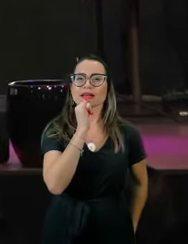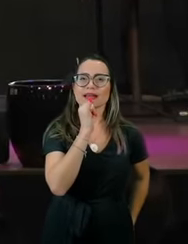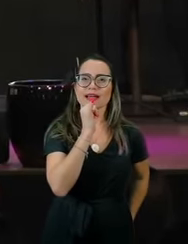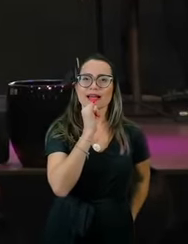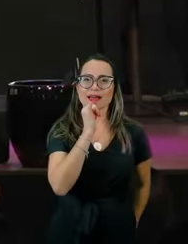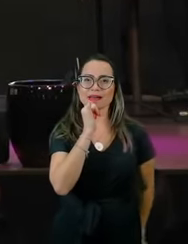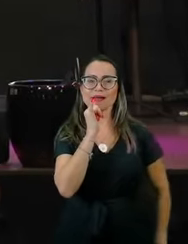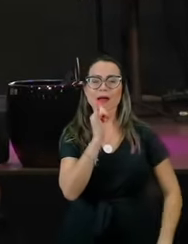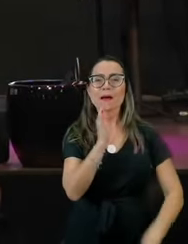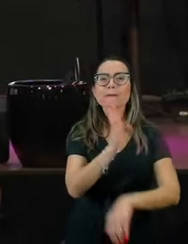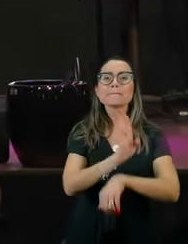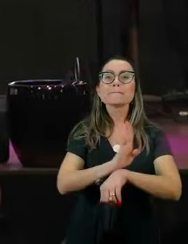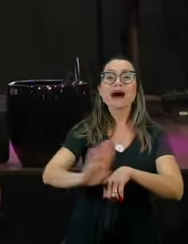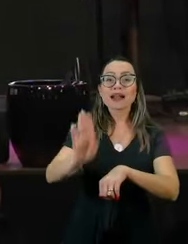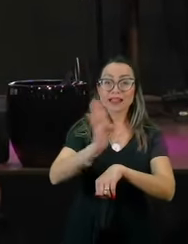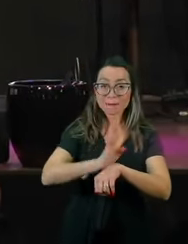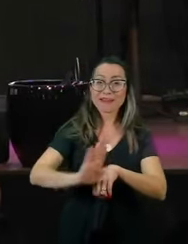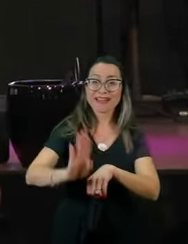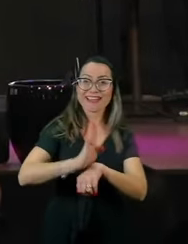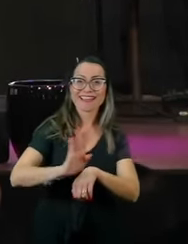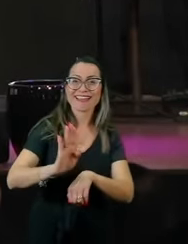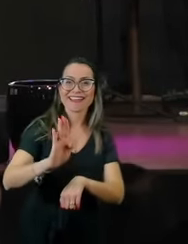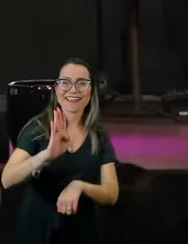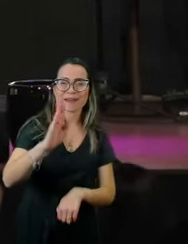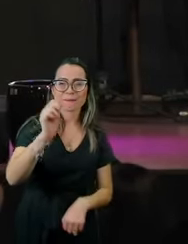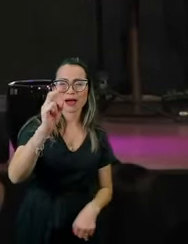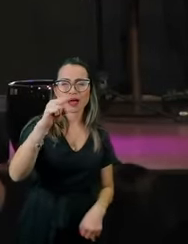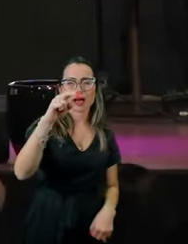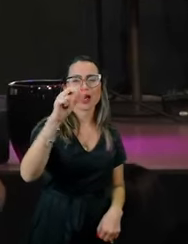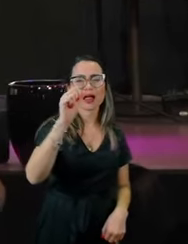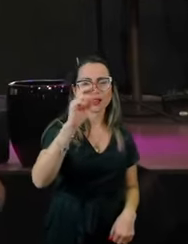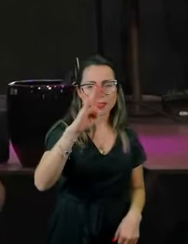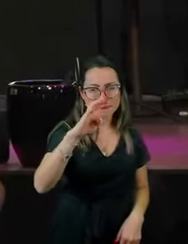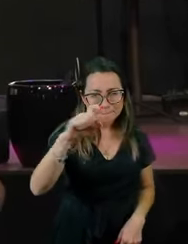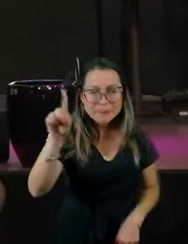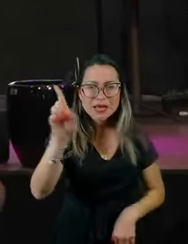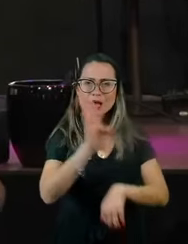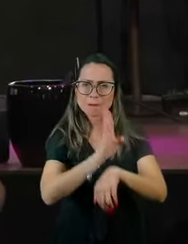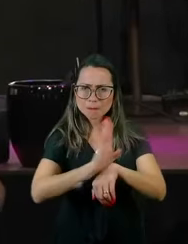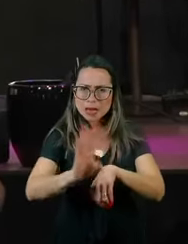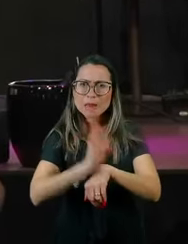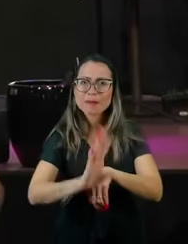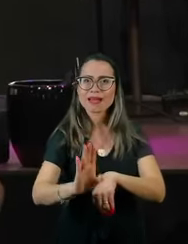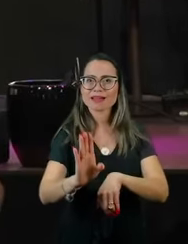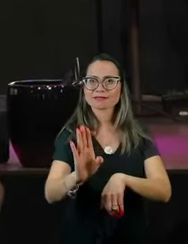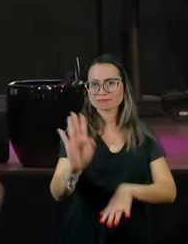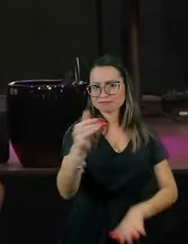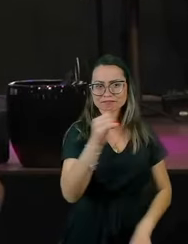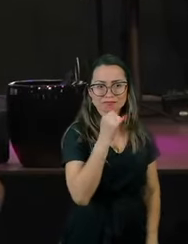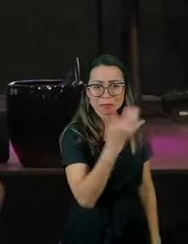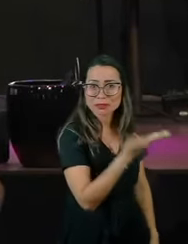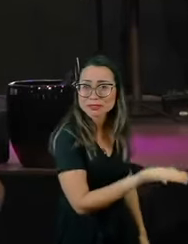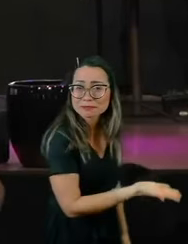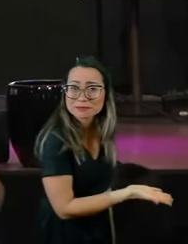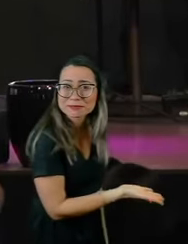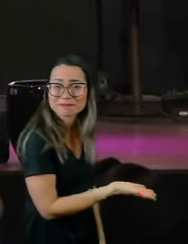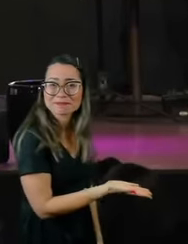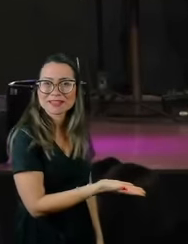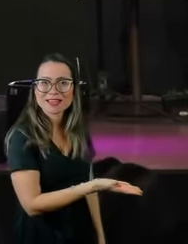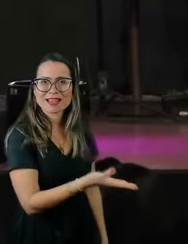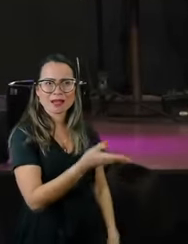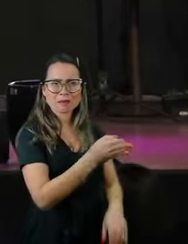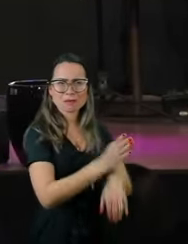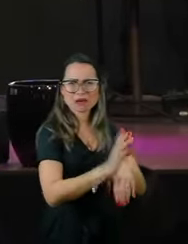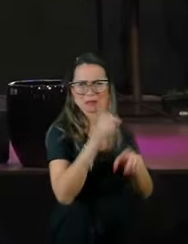Barnabé. Barnabé é um exemplo de acreditar nas pessoas que ninguém acredita. Barnabé, ele se dobra. Barnabé não